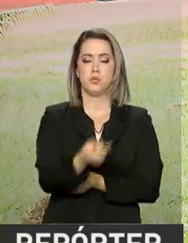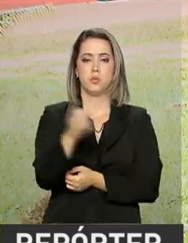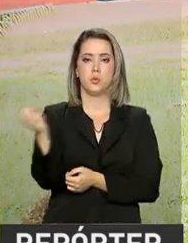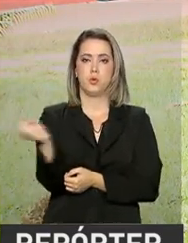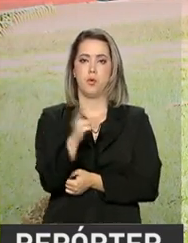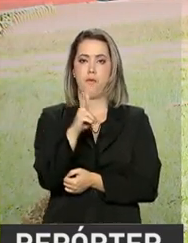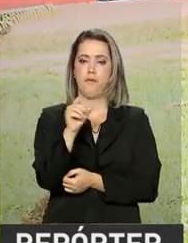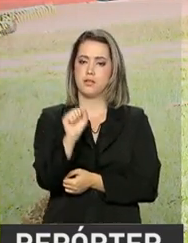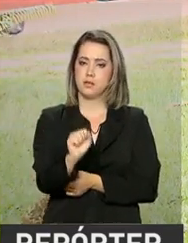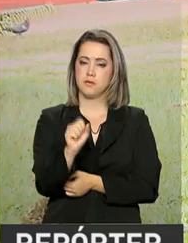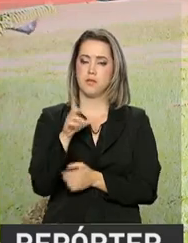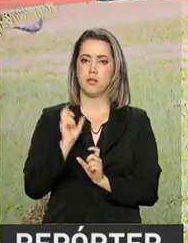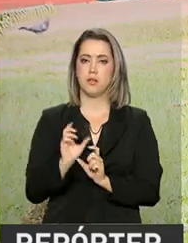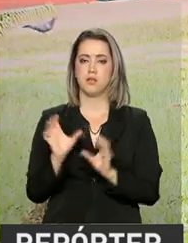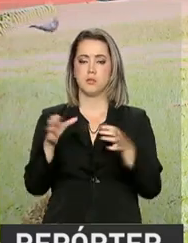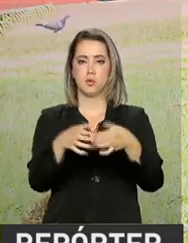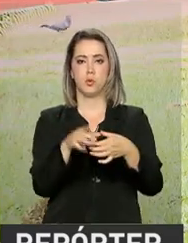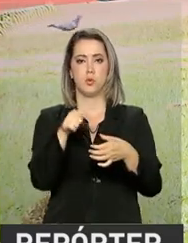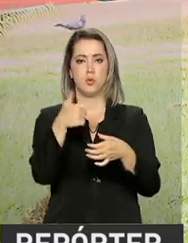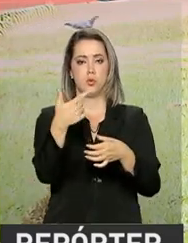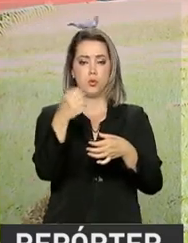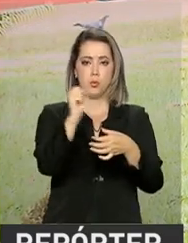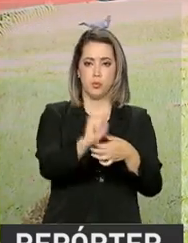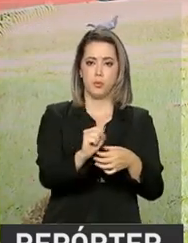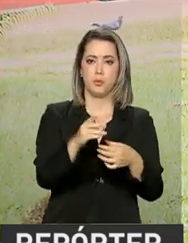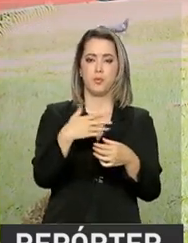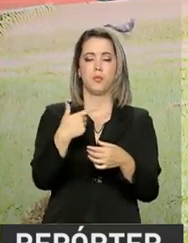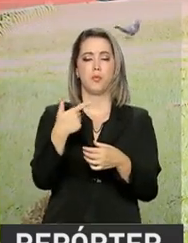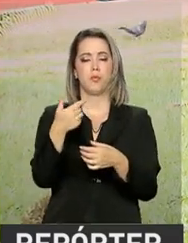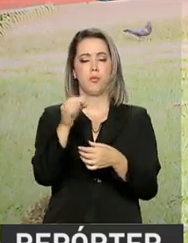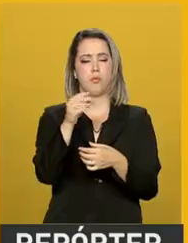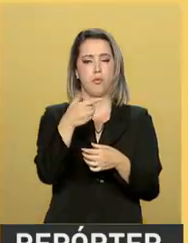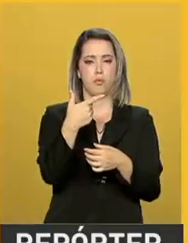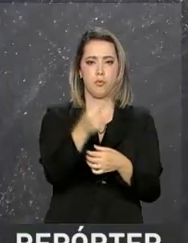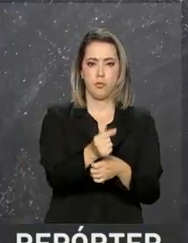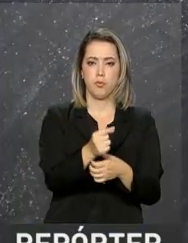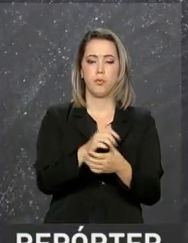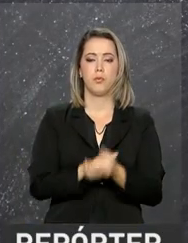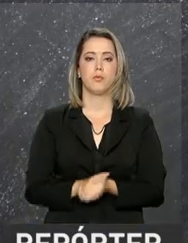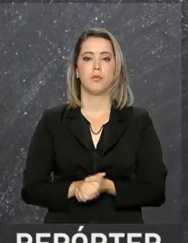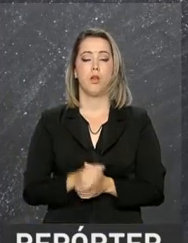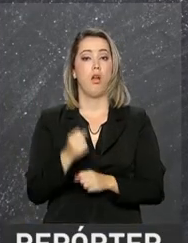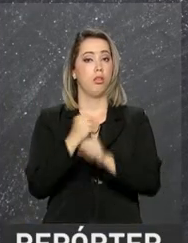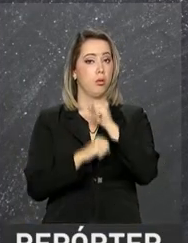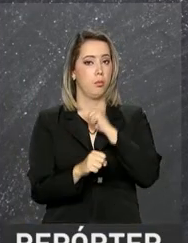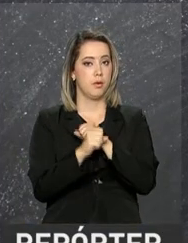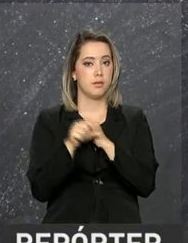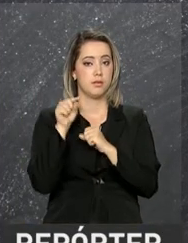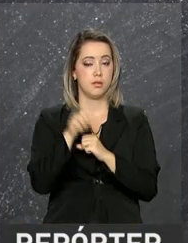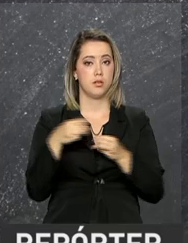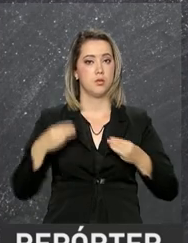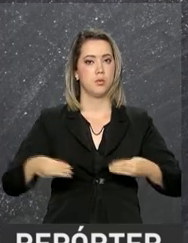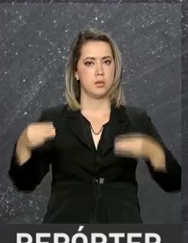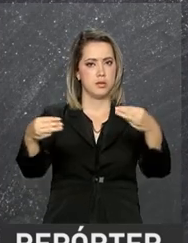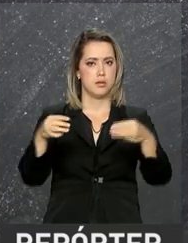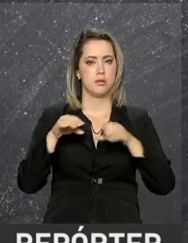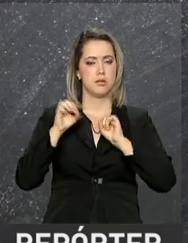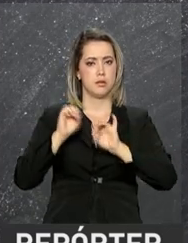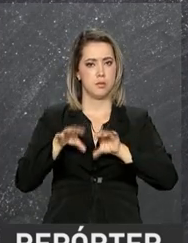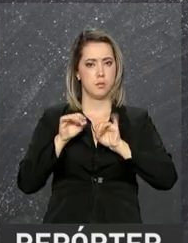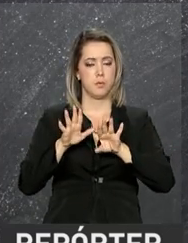de ensino integral para o ciclo 2018-2020 ano passado o Ministério da Educação já havia